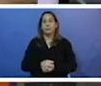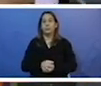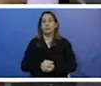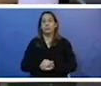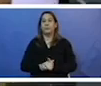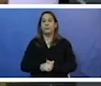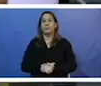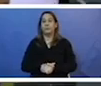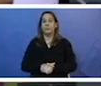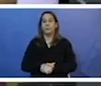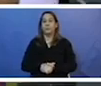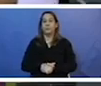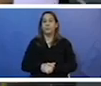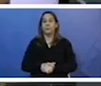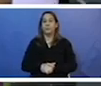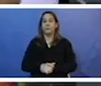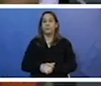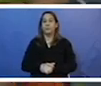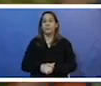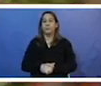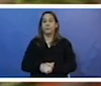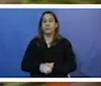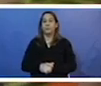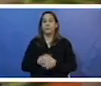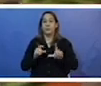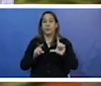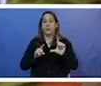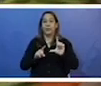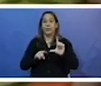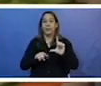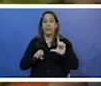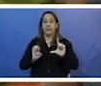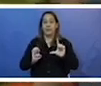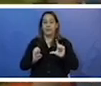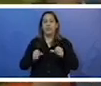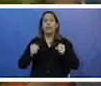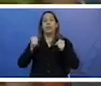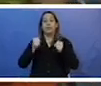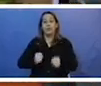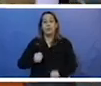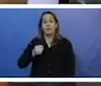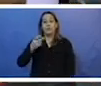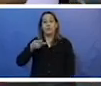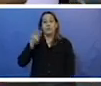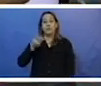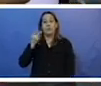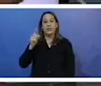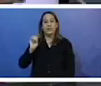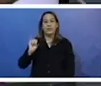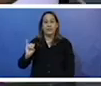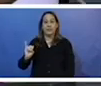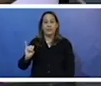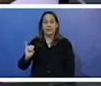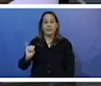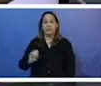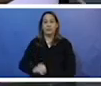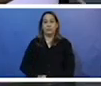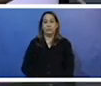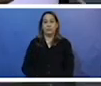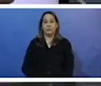a gente vai ver, ó, a vogal E pode ser pronunciada como I. Quando a gente